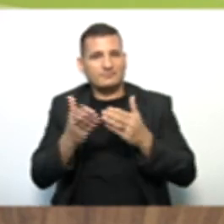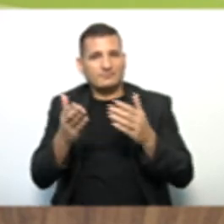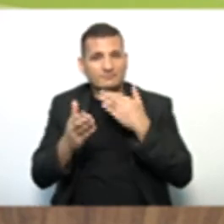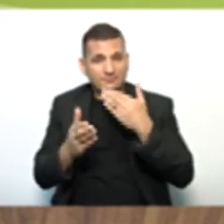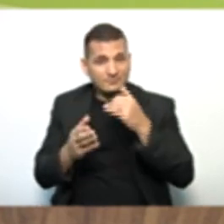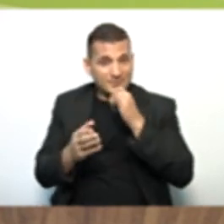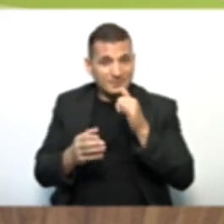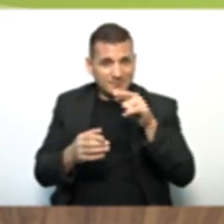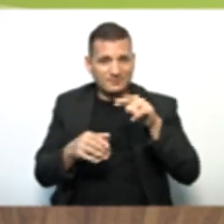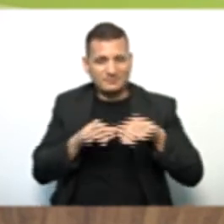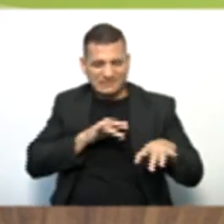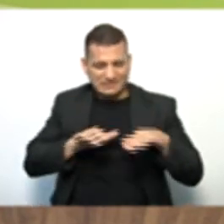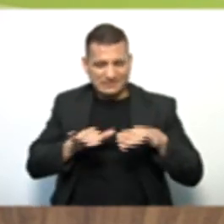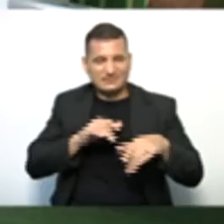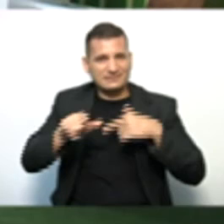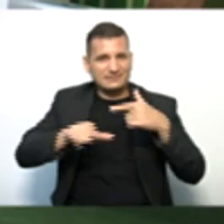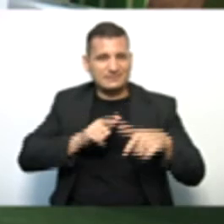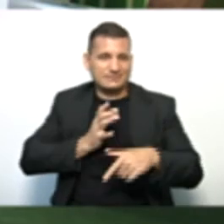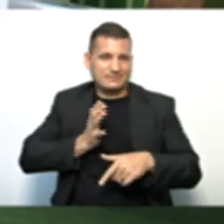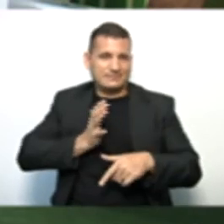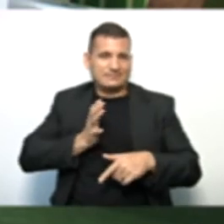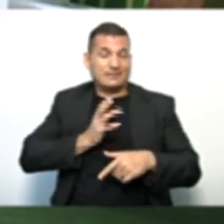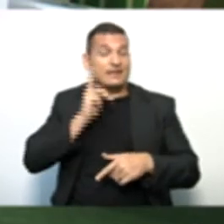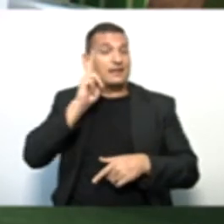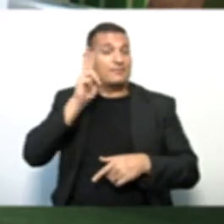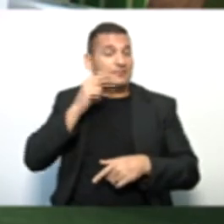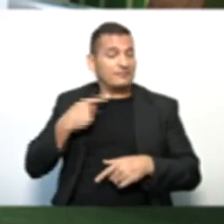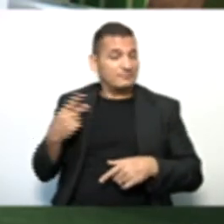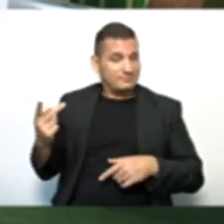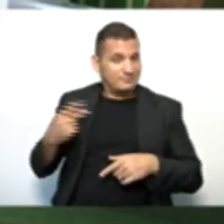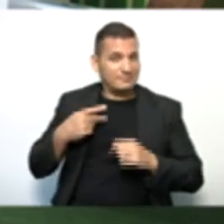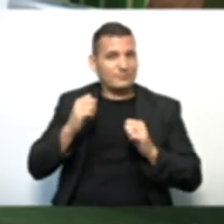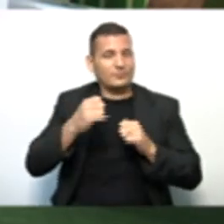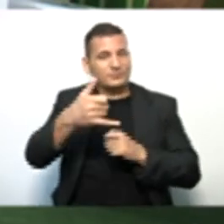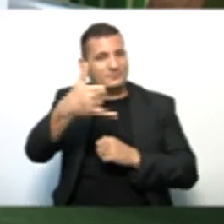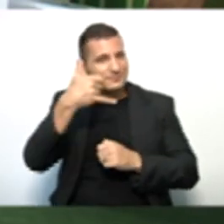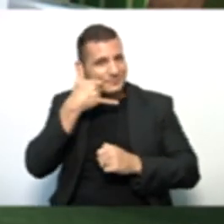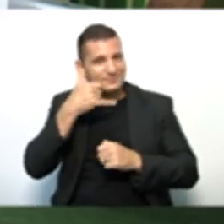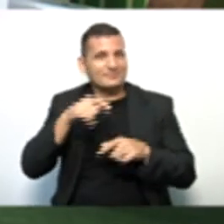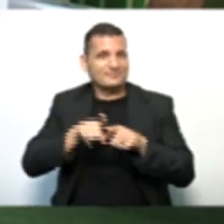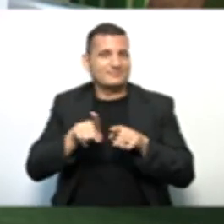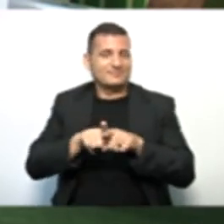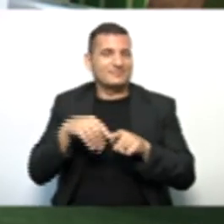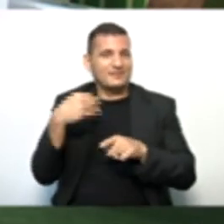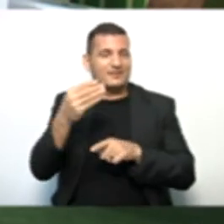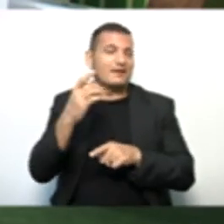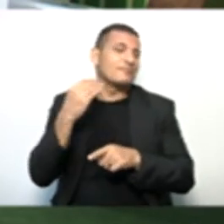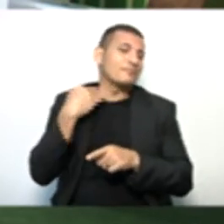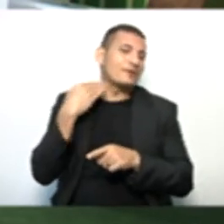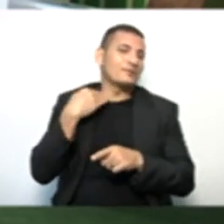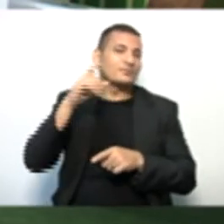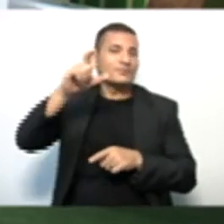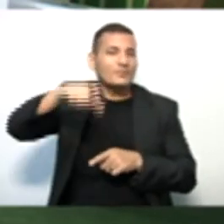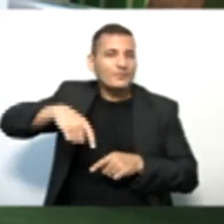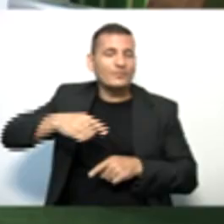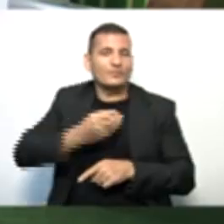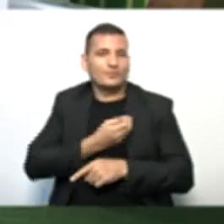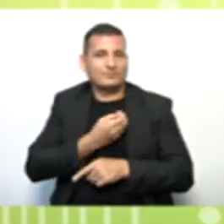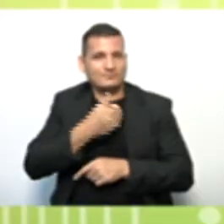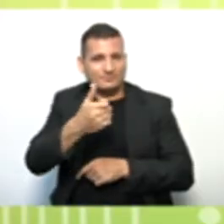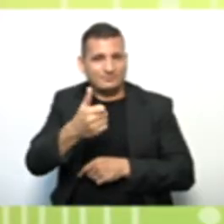muito dinheiro, lembre da gente, né? Não, com certeza, claro, pessoal. Qualquer coisa você pode ligar pra gente, a gente passar conta, né? É verdade,